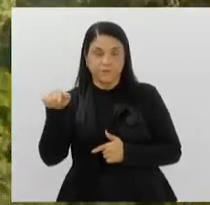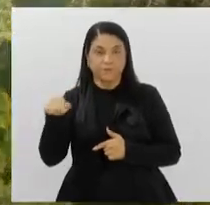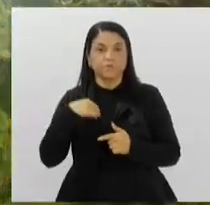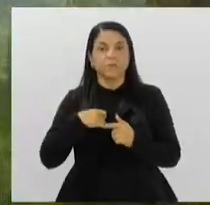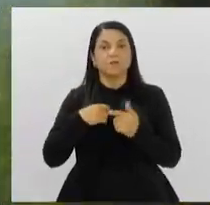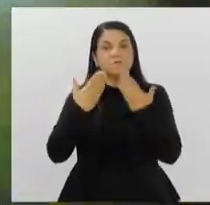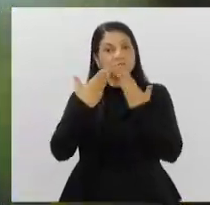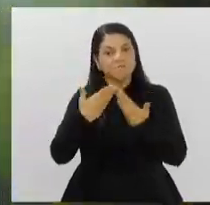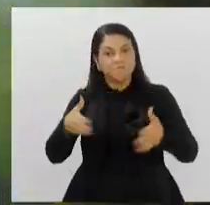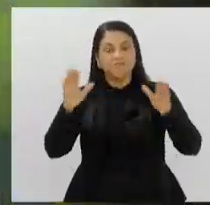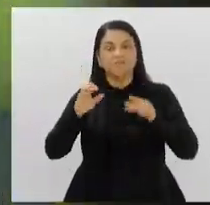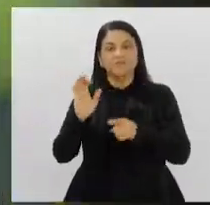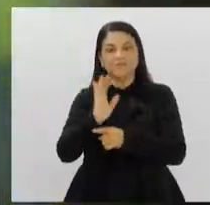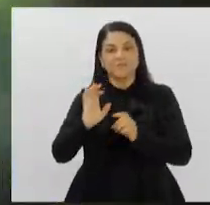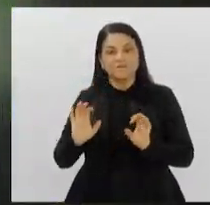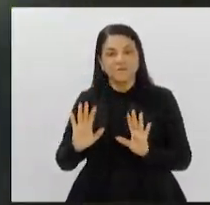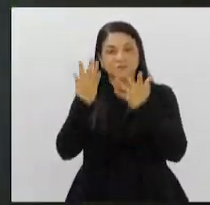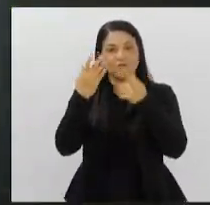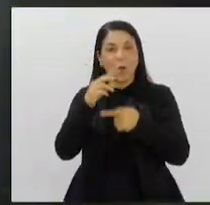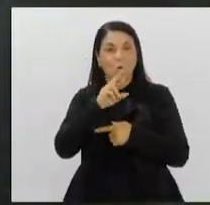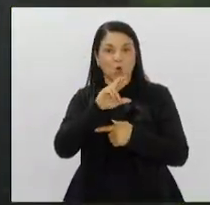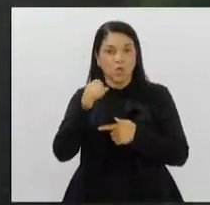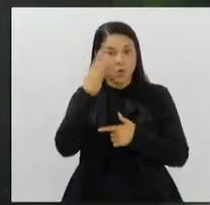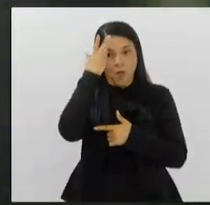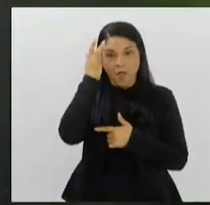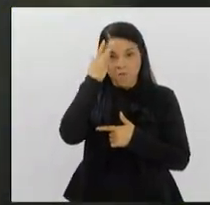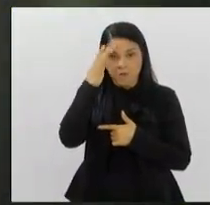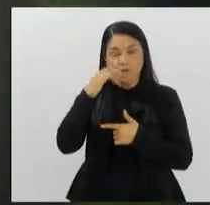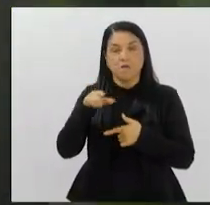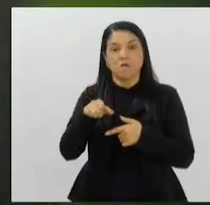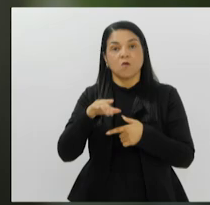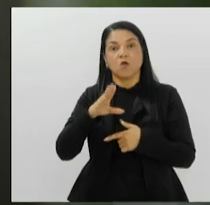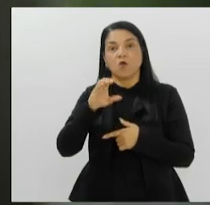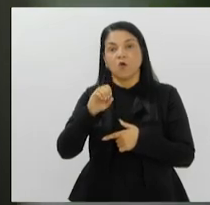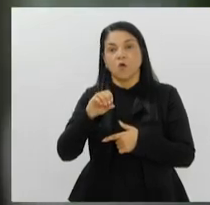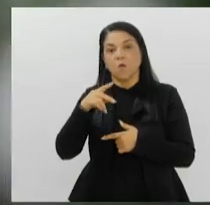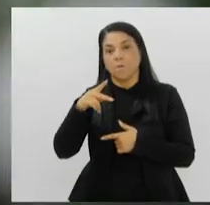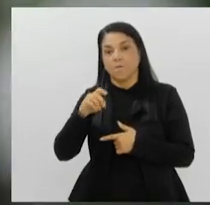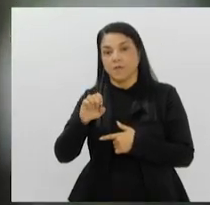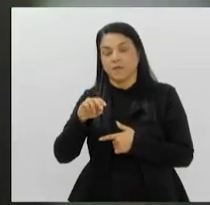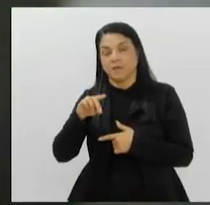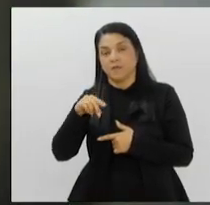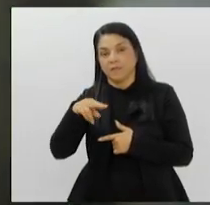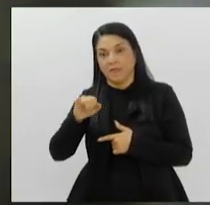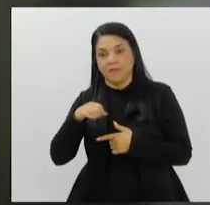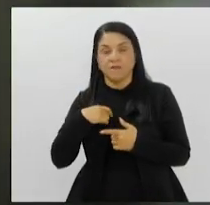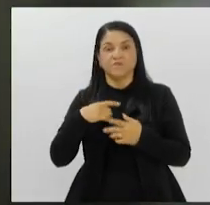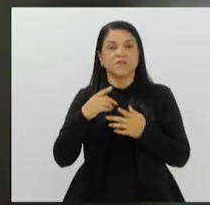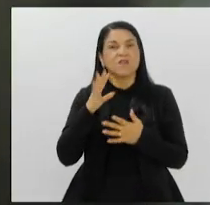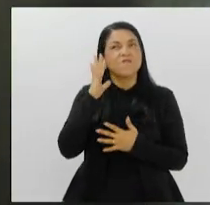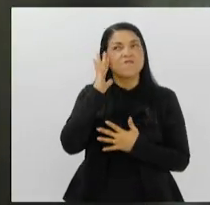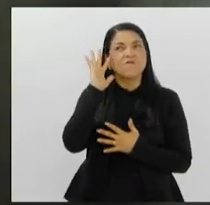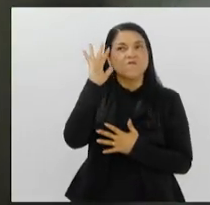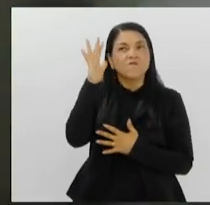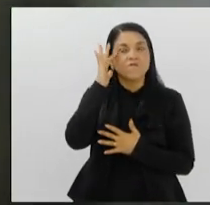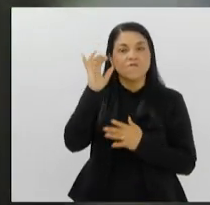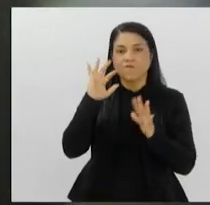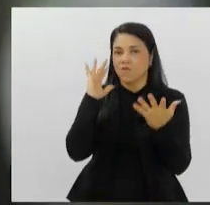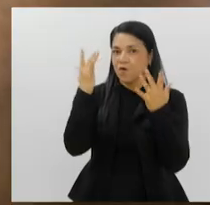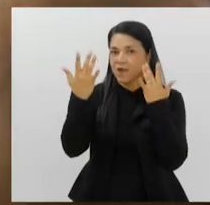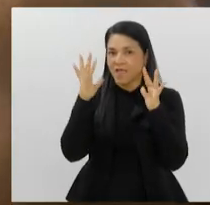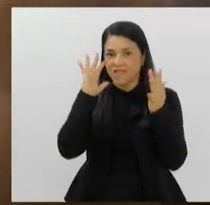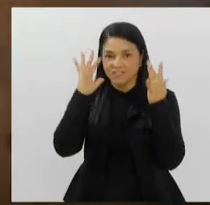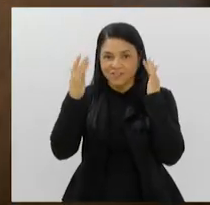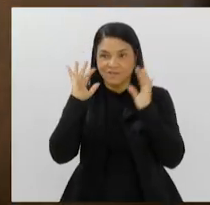Estreia no Festival do Rio amanhã o documentário Copenaua, Sonhar a Terra Floresta, sobre a trajetória de um dos